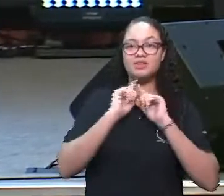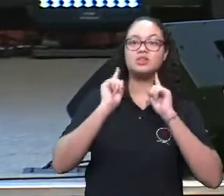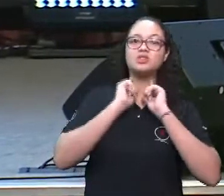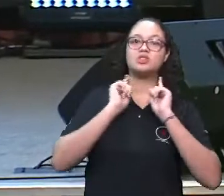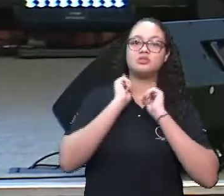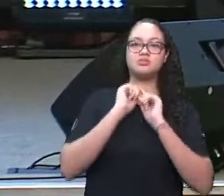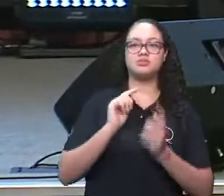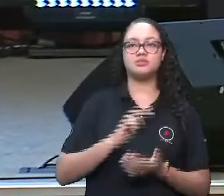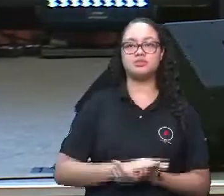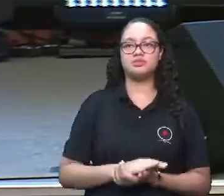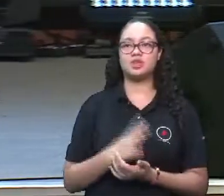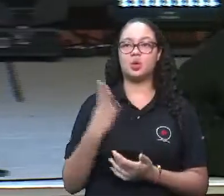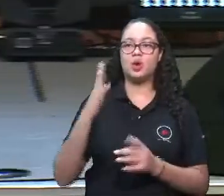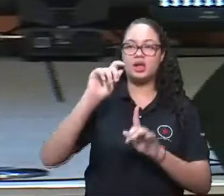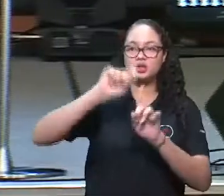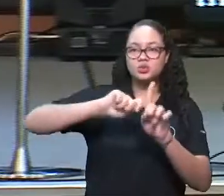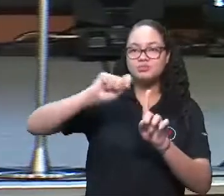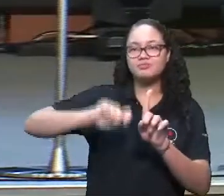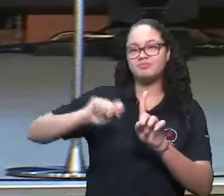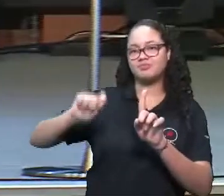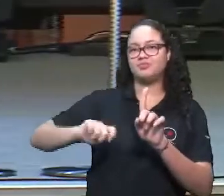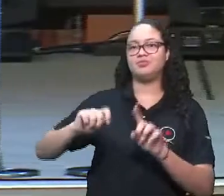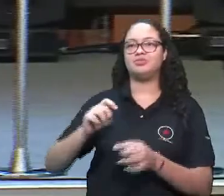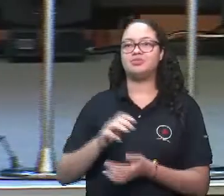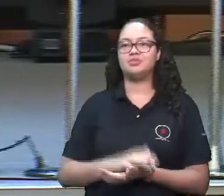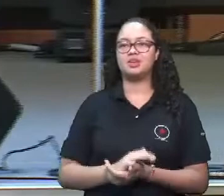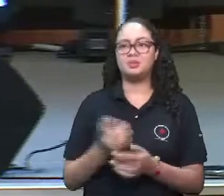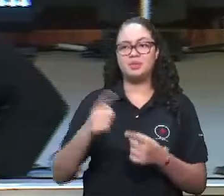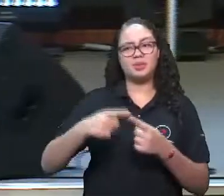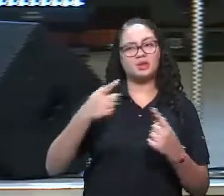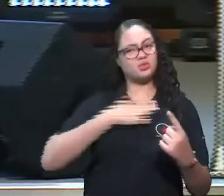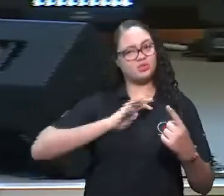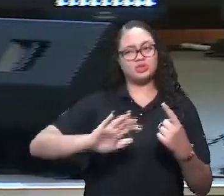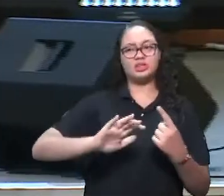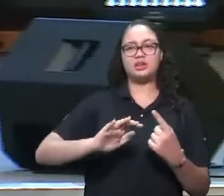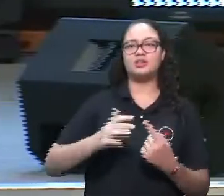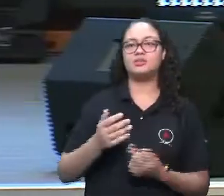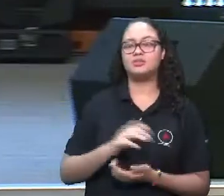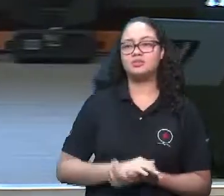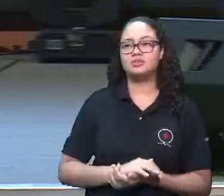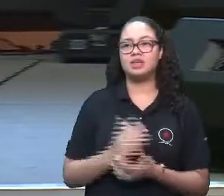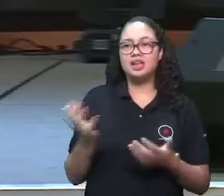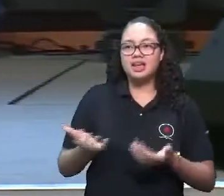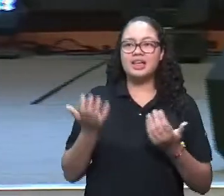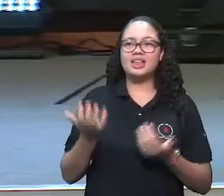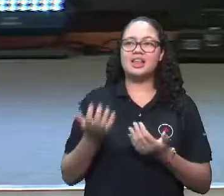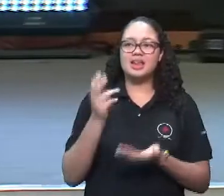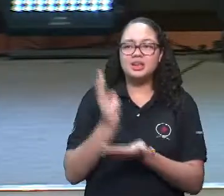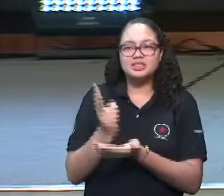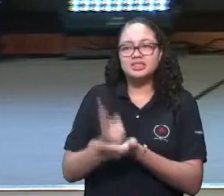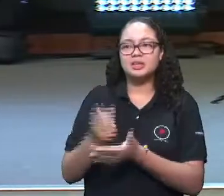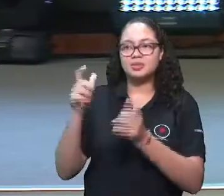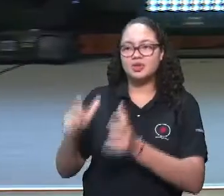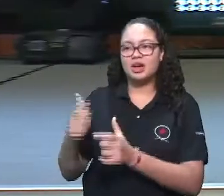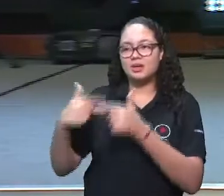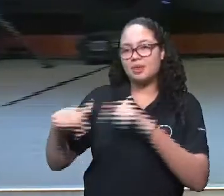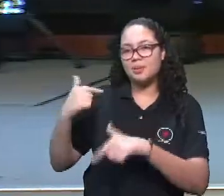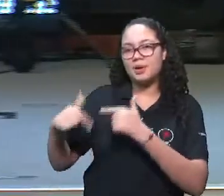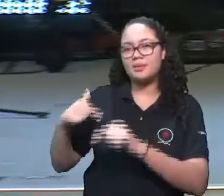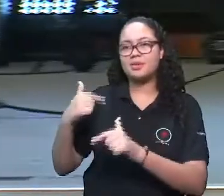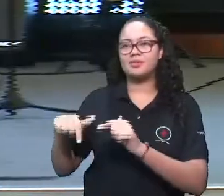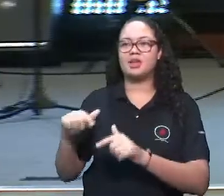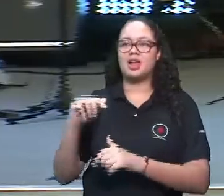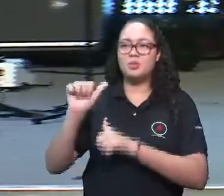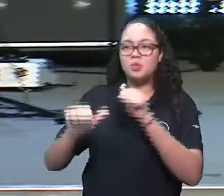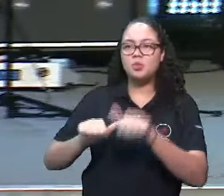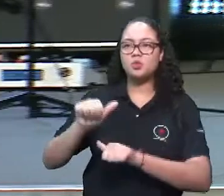Fiquei 4 meses dizendo, primeiro que eu já não gostei, eu queria estar onde eu estava lá. E aí entrou um diretor novo, o